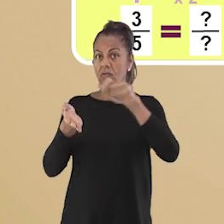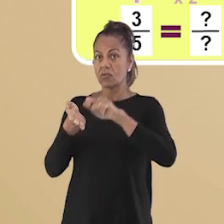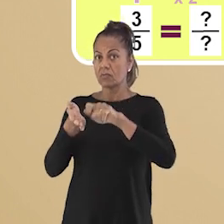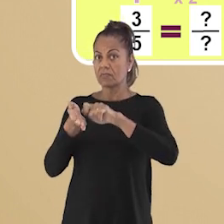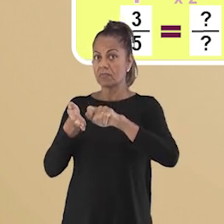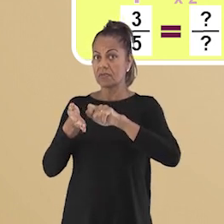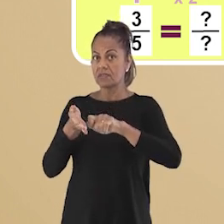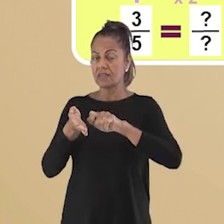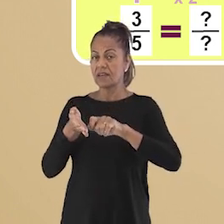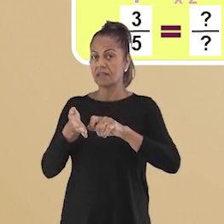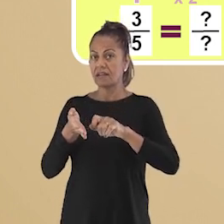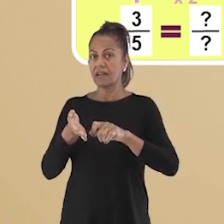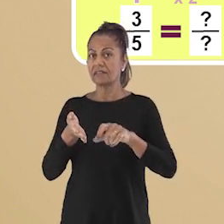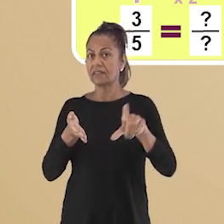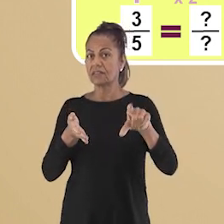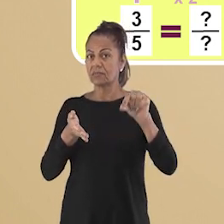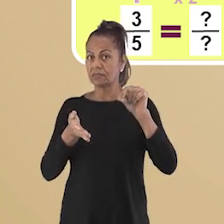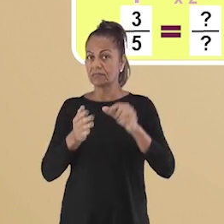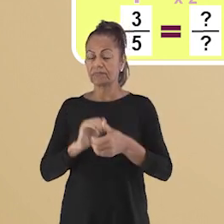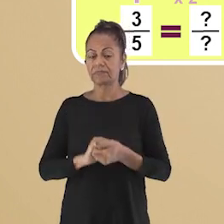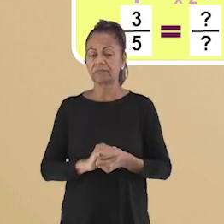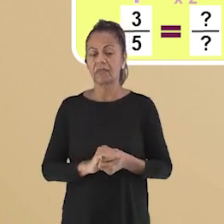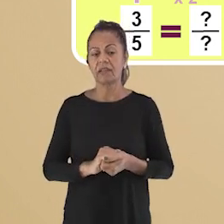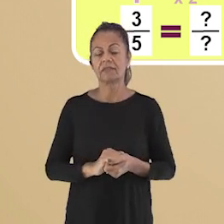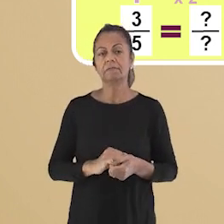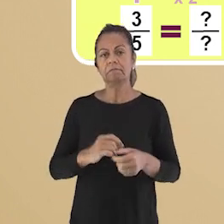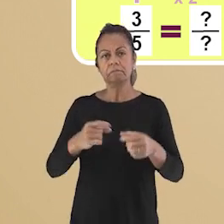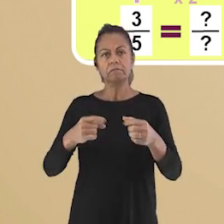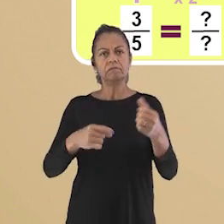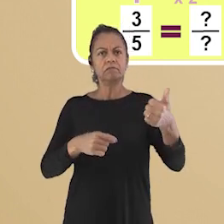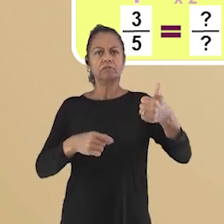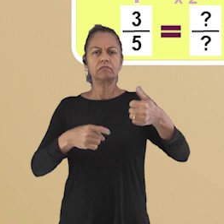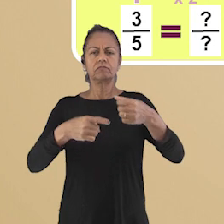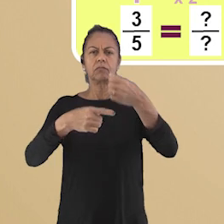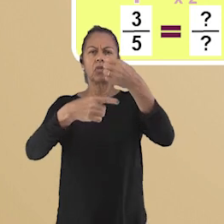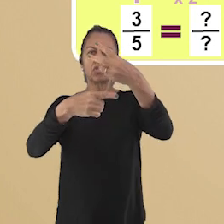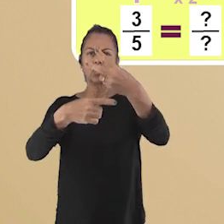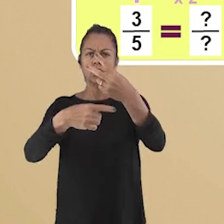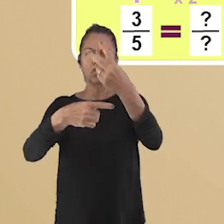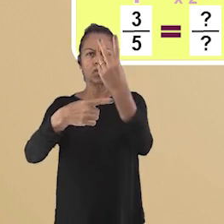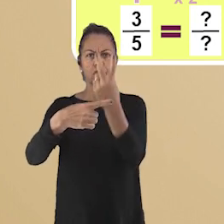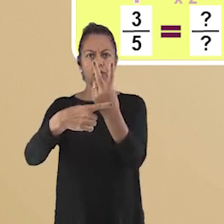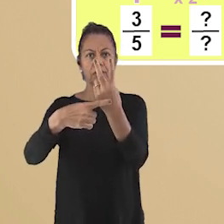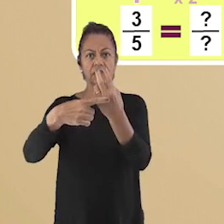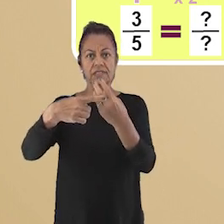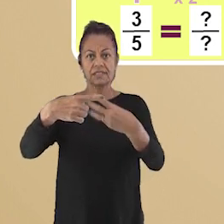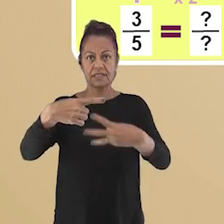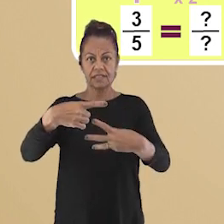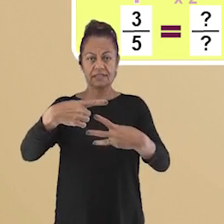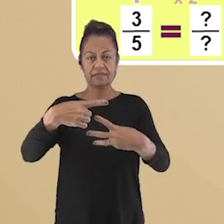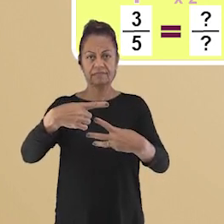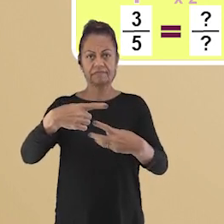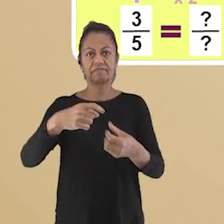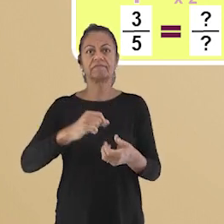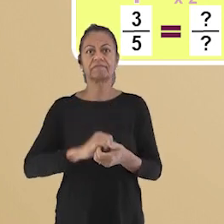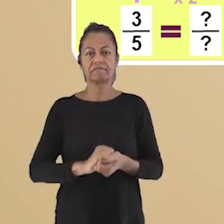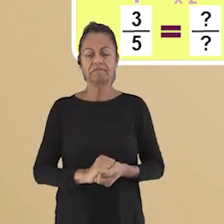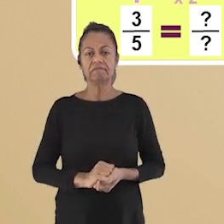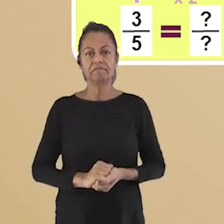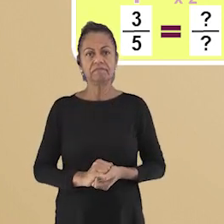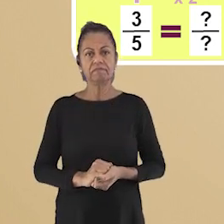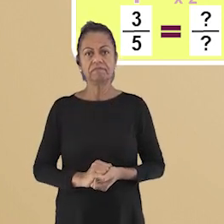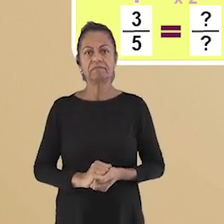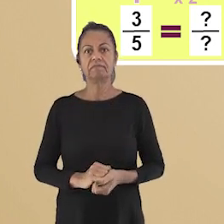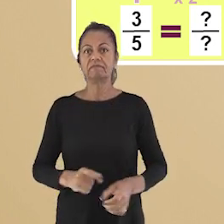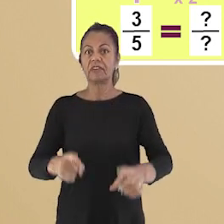no seu caderno. Fração 1, 2 terços, 2 sobre 3. Você vai pegar essa fração